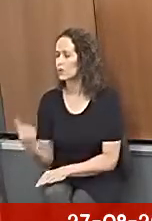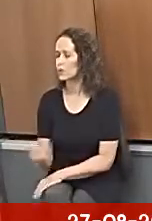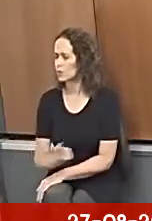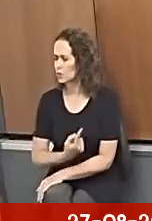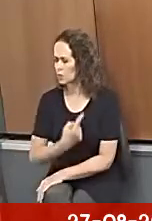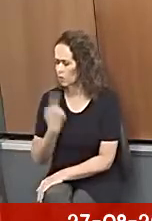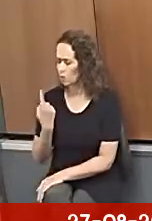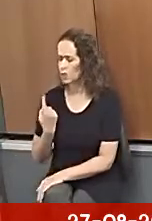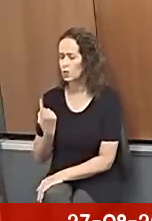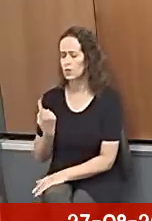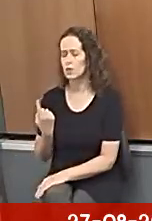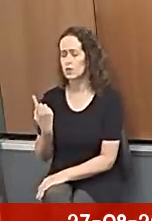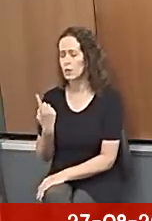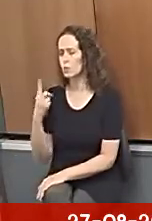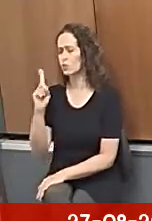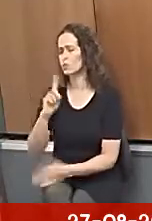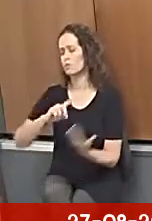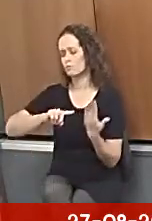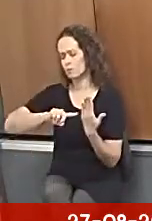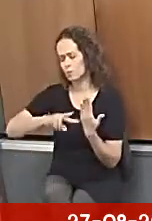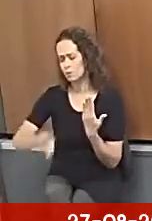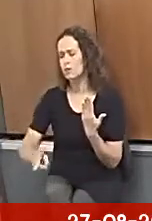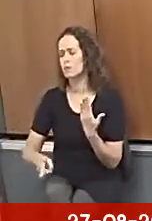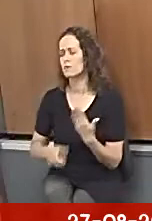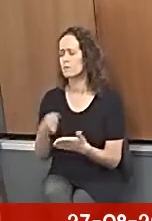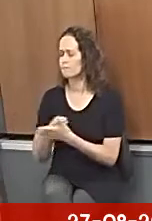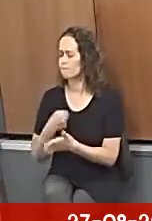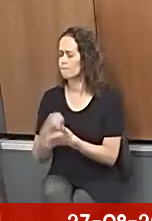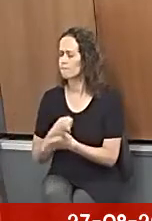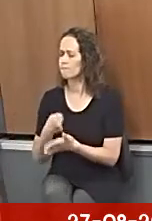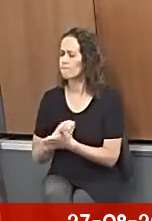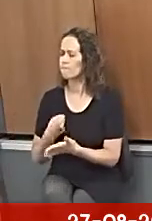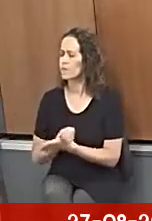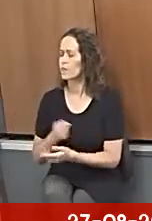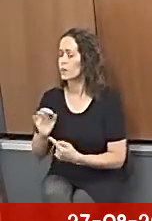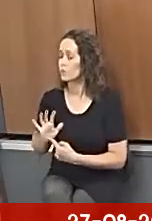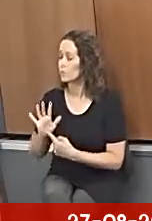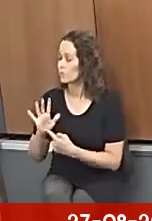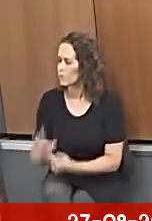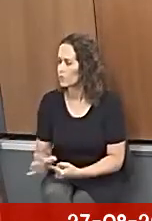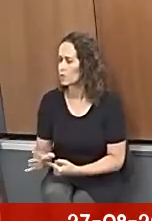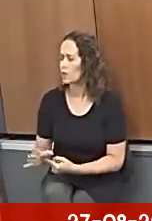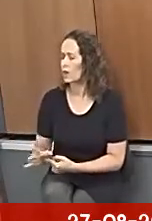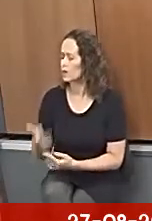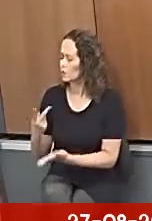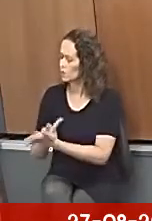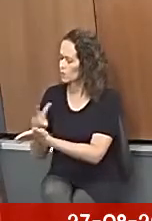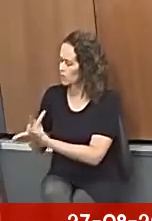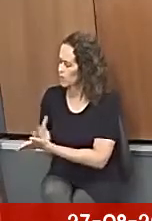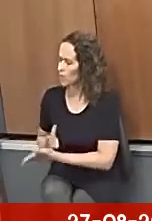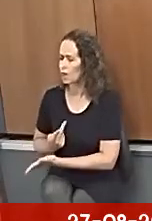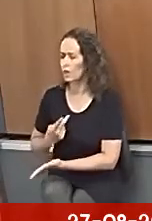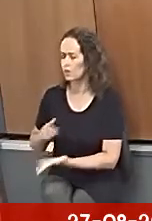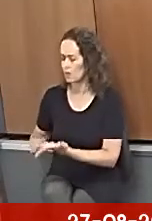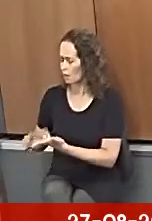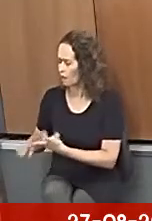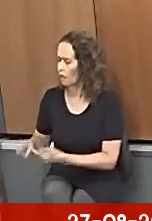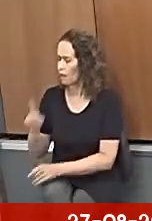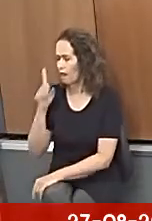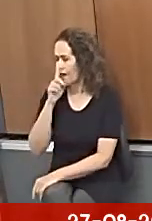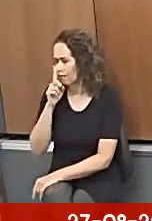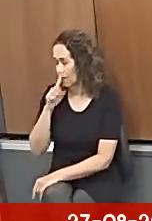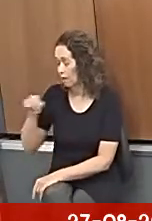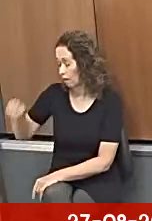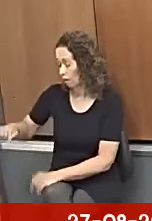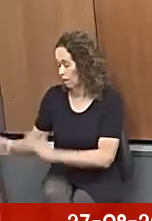para mostrar os dias a minas arena para mostrar a indignidade com que a minas arena trata o